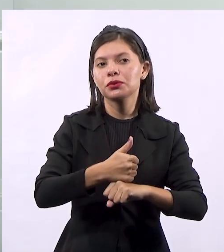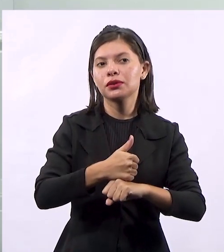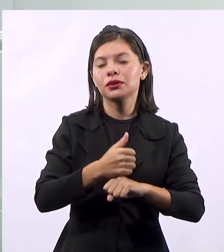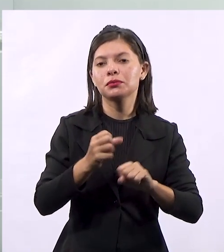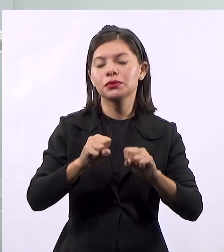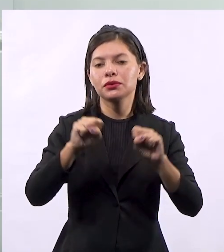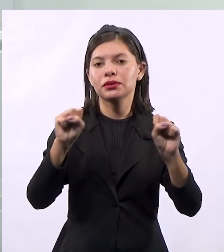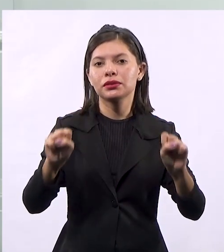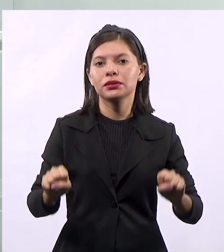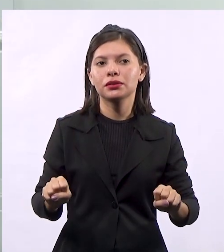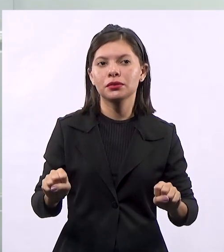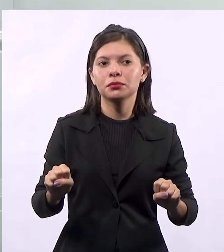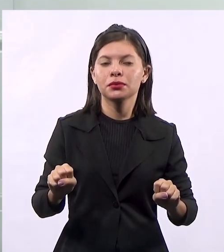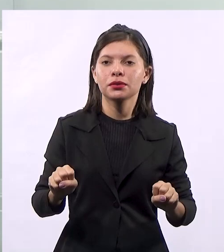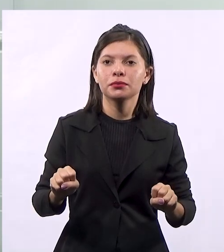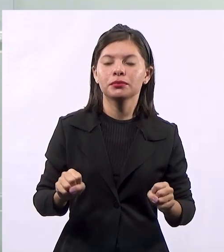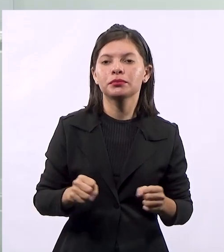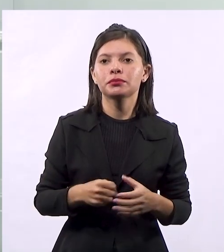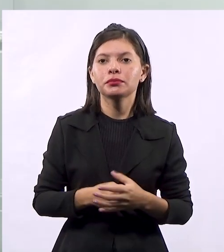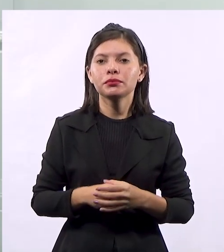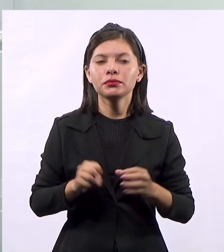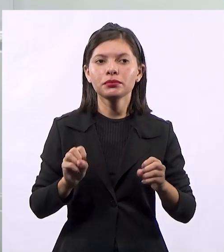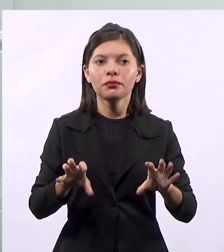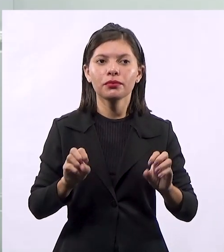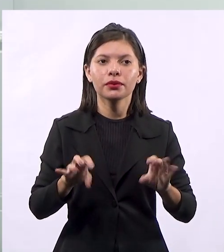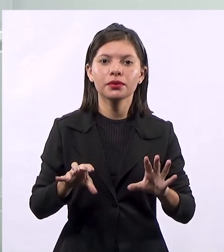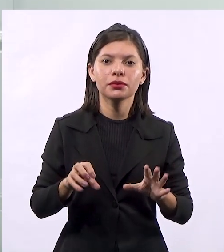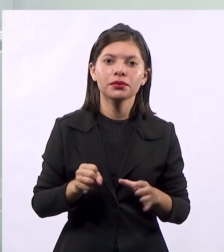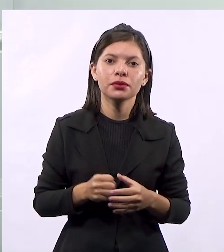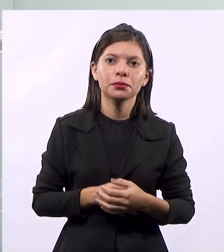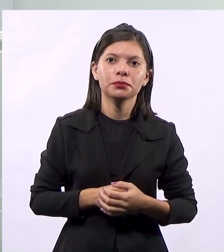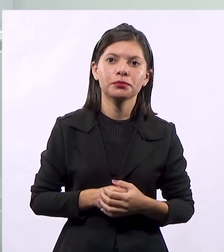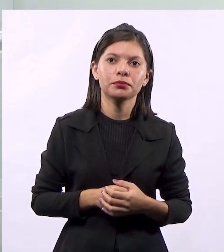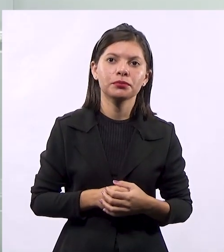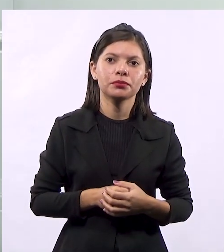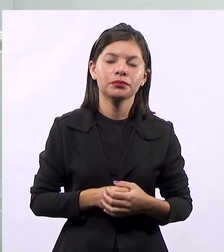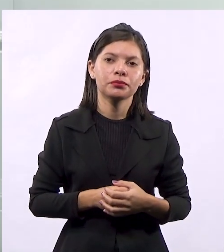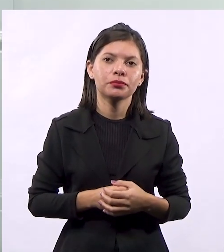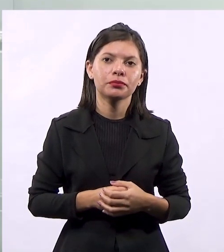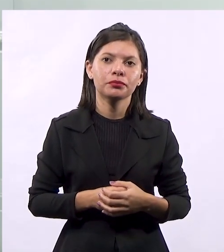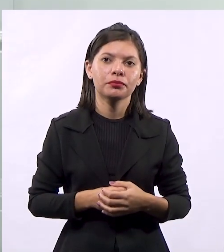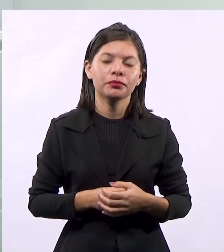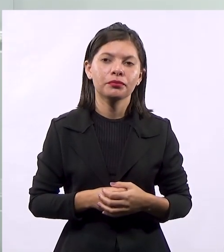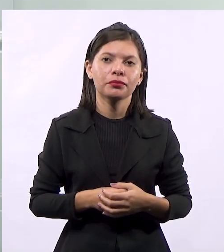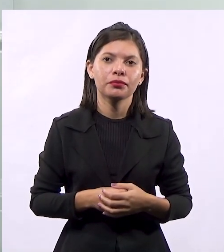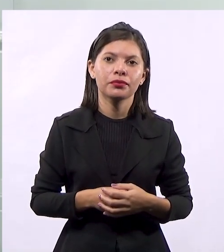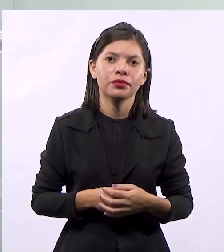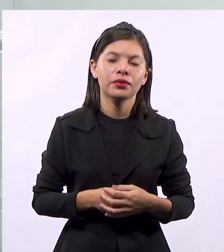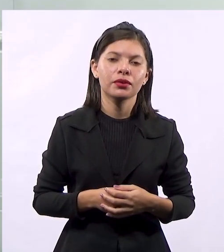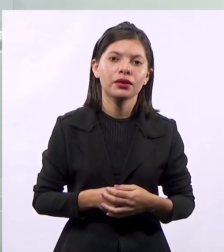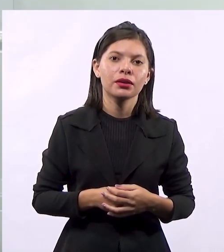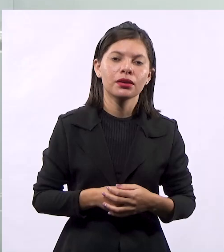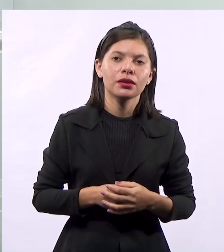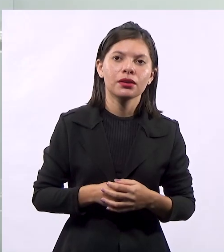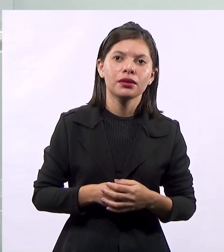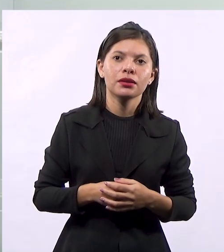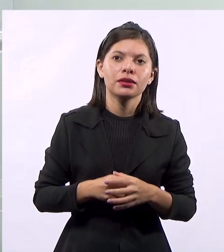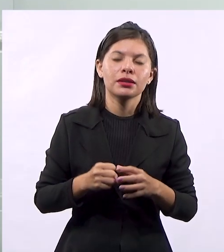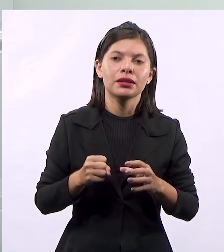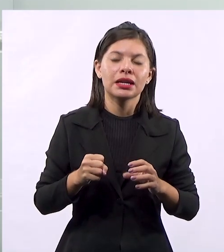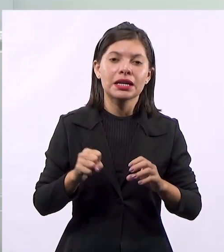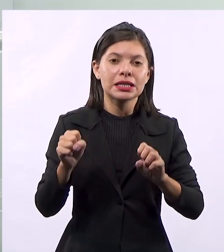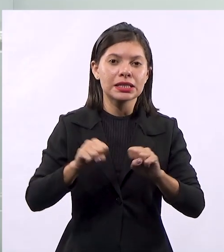sou qualificado para essa participação profissional pelo sistema educacional. Portanto, o